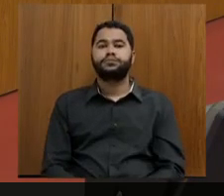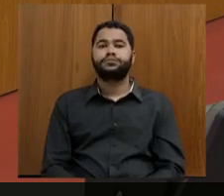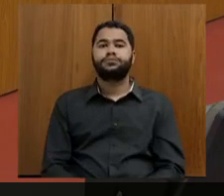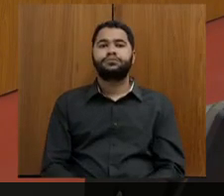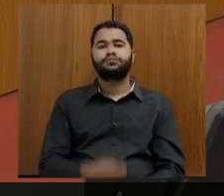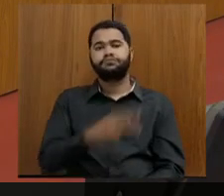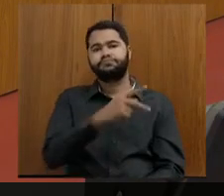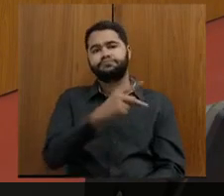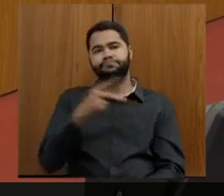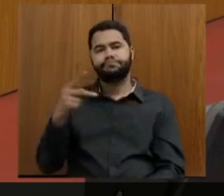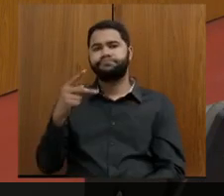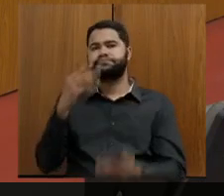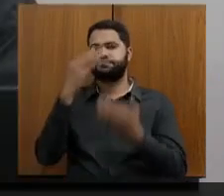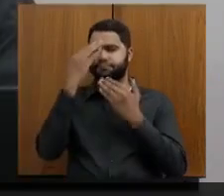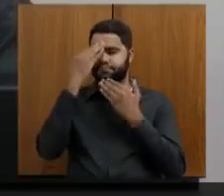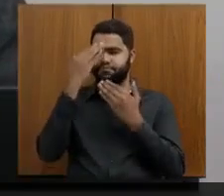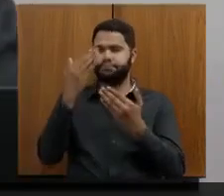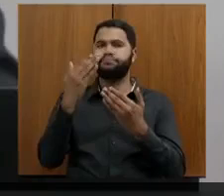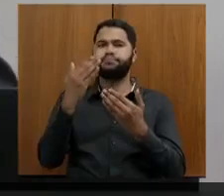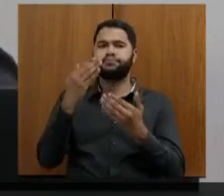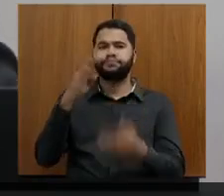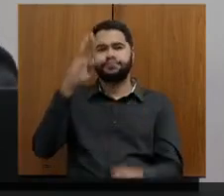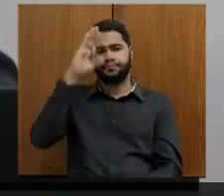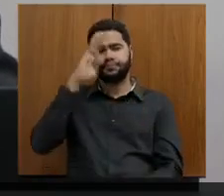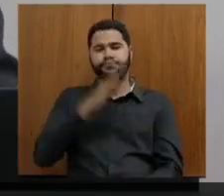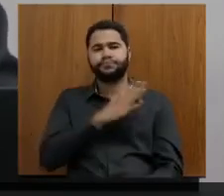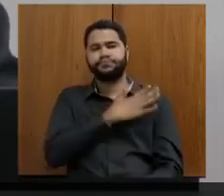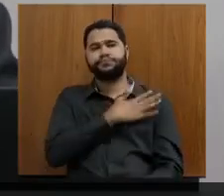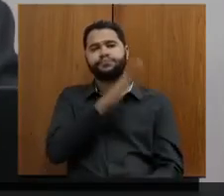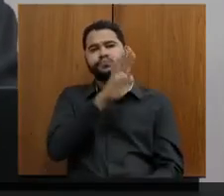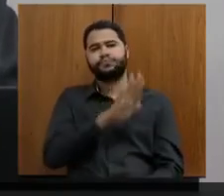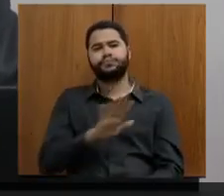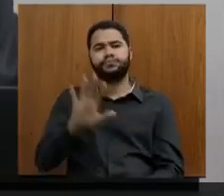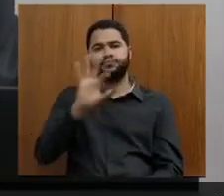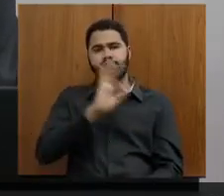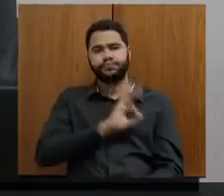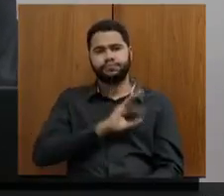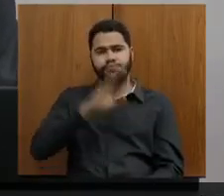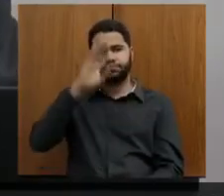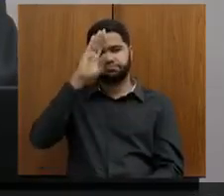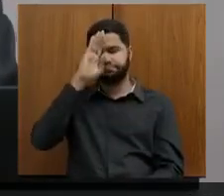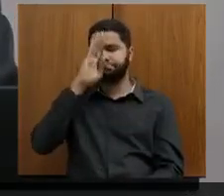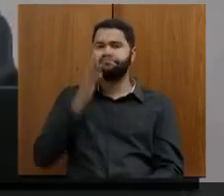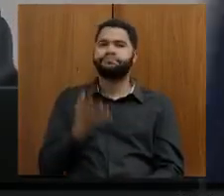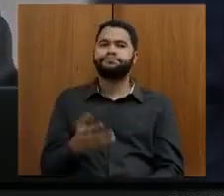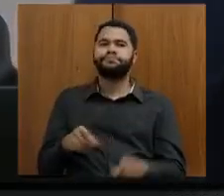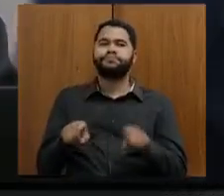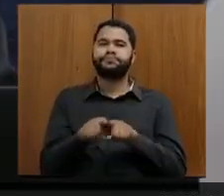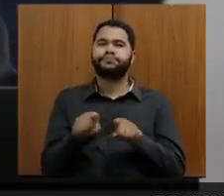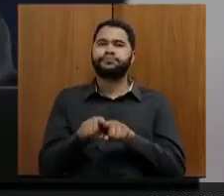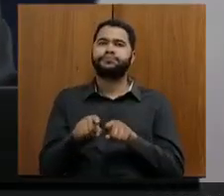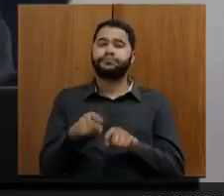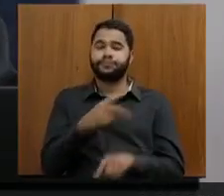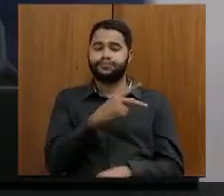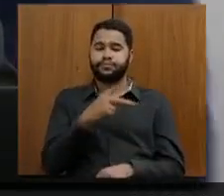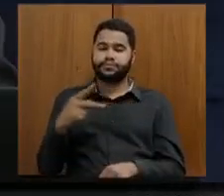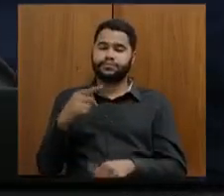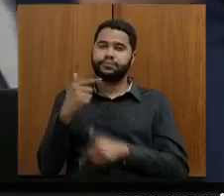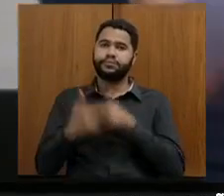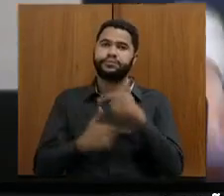presidente agradece a Comandante geral da polícia militar na qualidade de presidente dos trabalhos